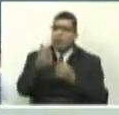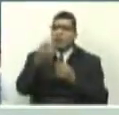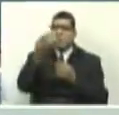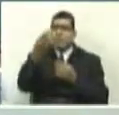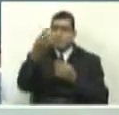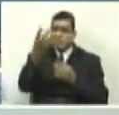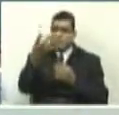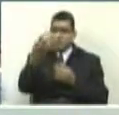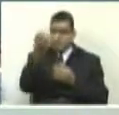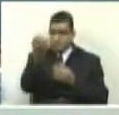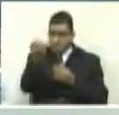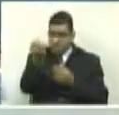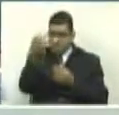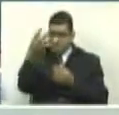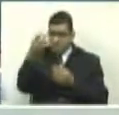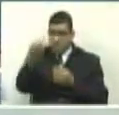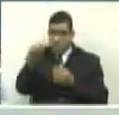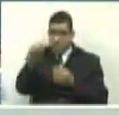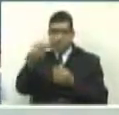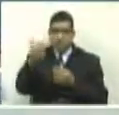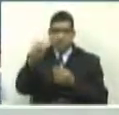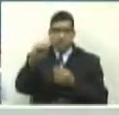648 mil.